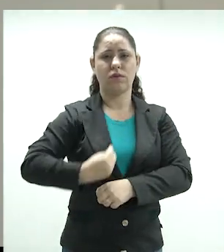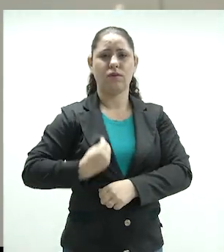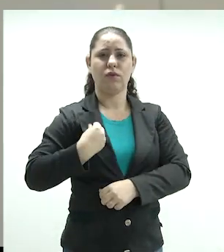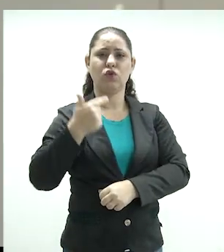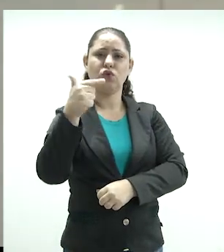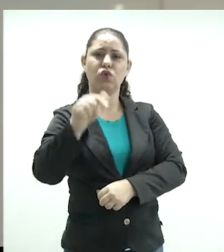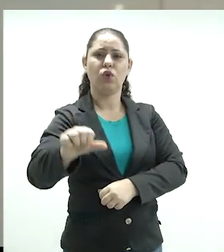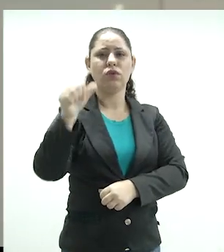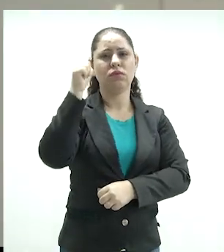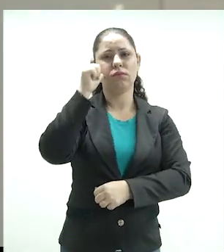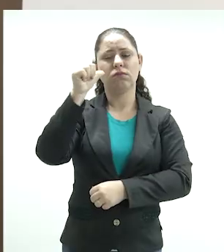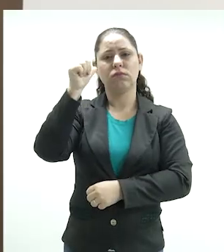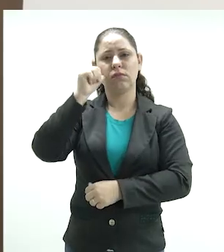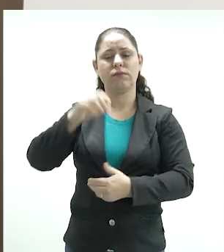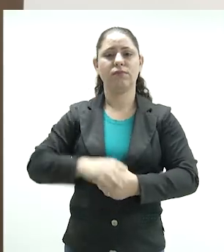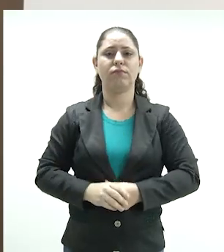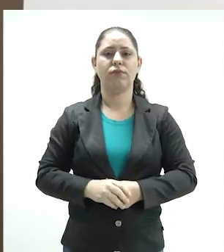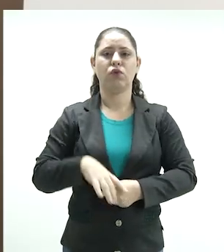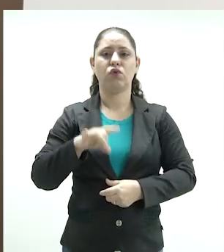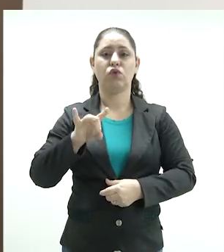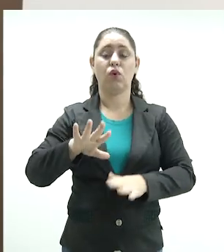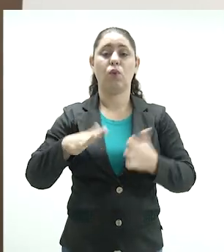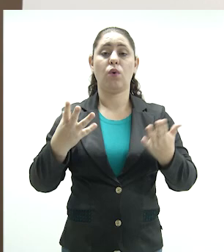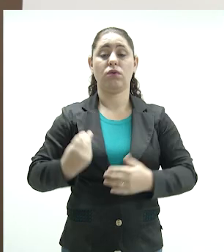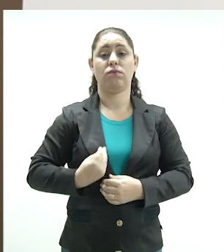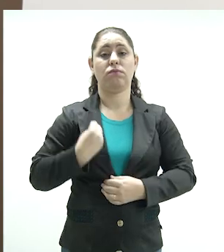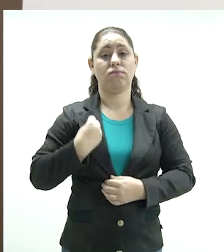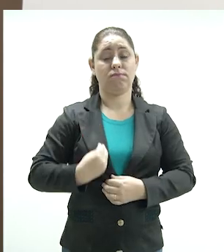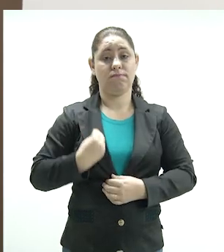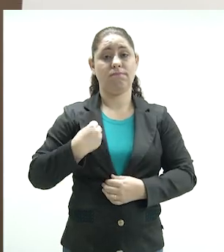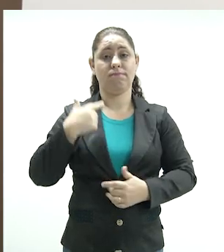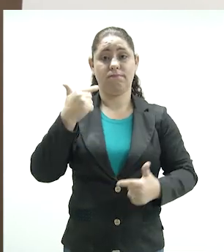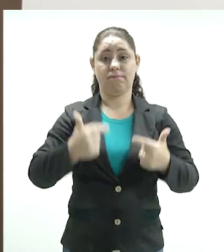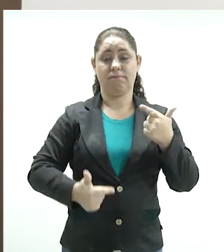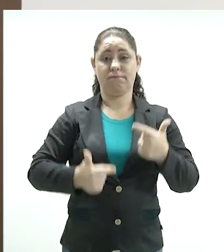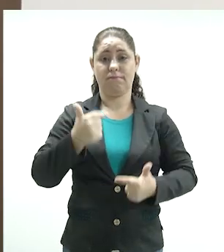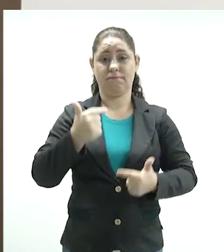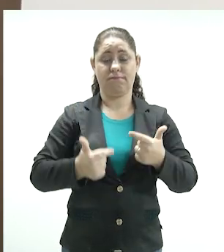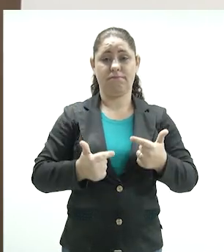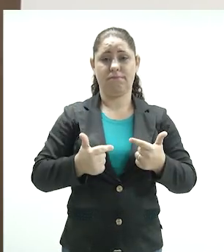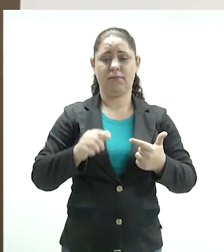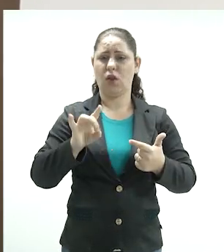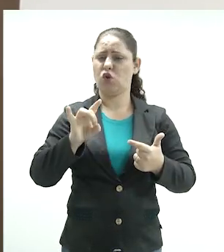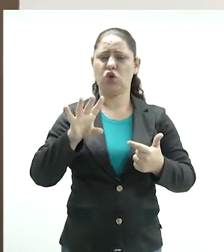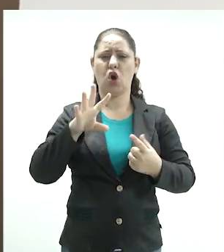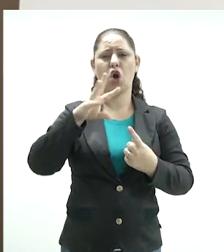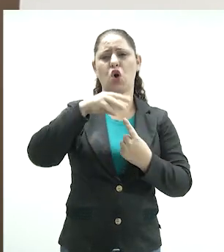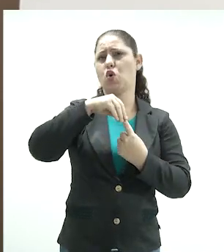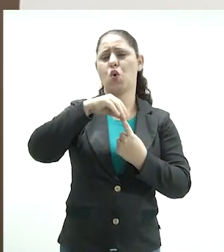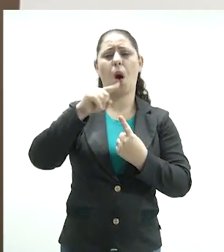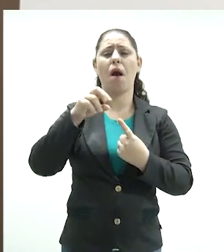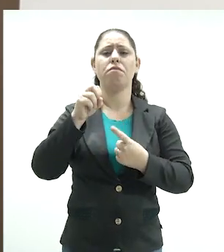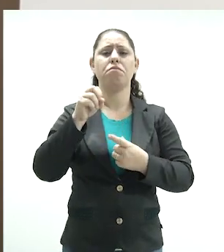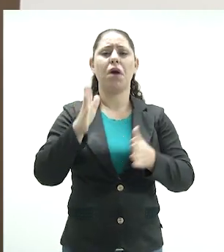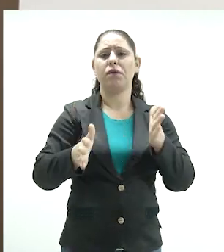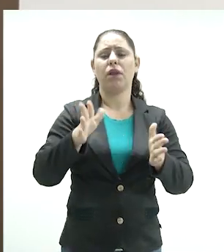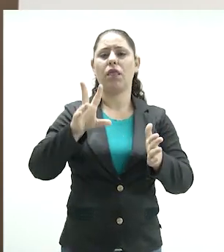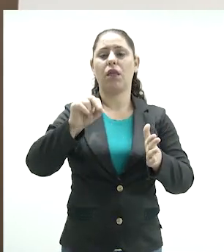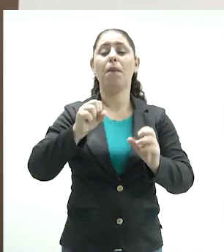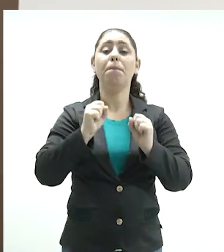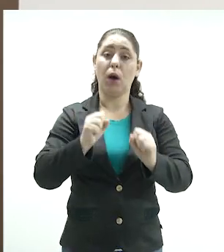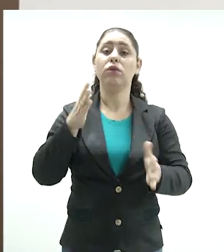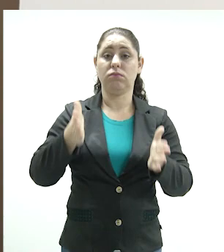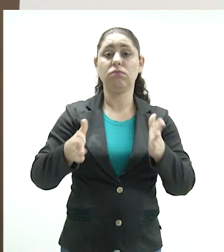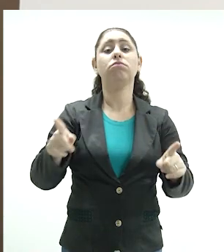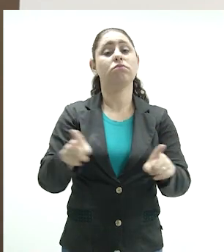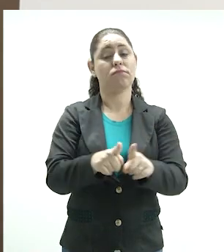vida de outra mulher. Porque só quando nós participarmos da política, e não única e exclusivamente exercendo o mandato, claro que